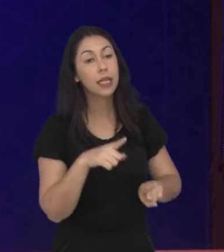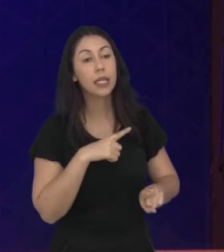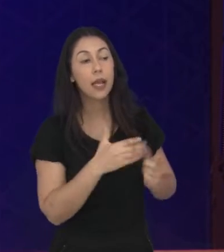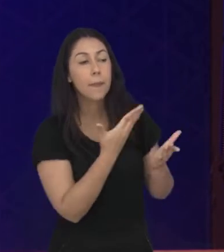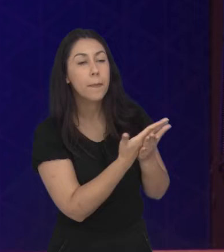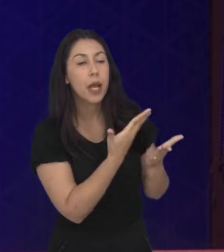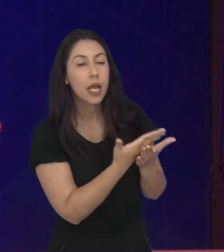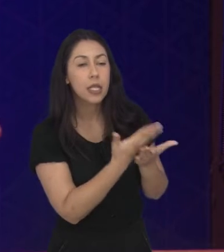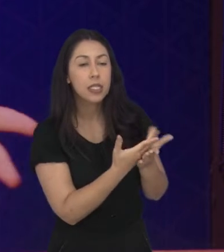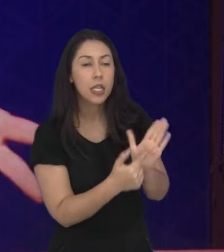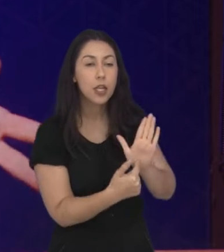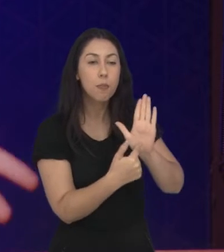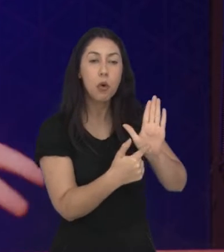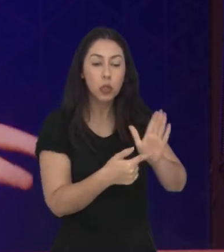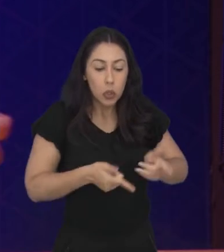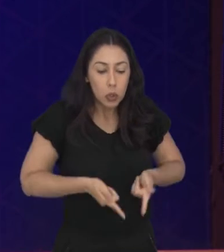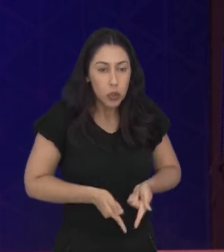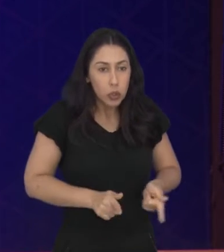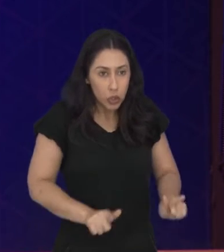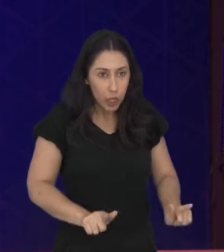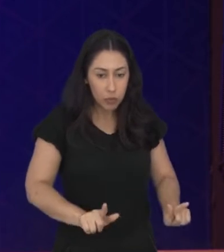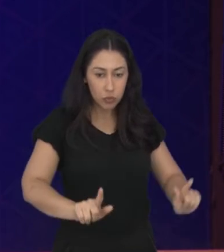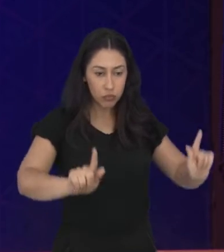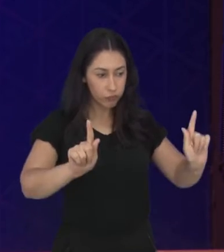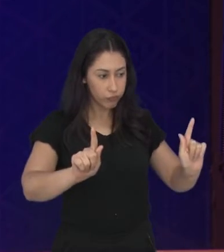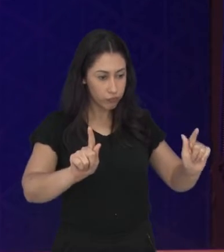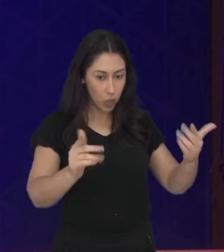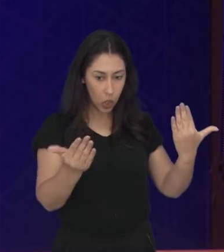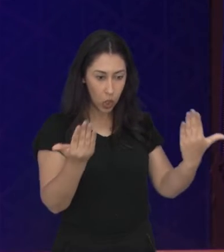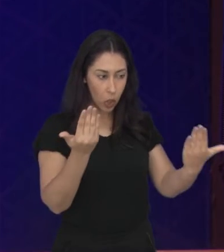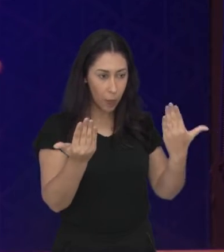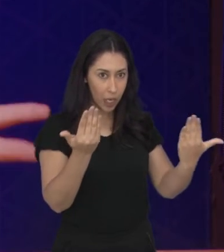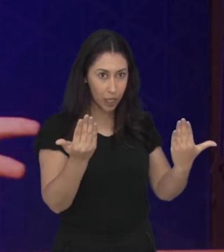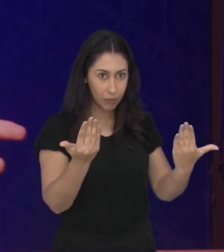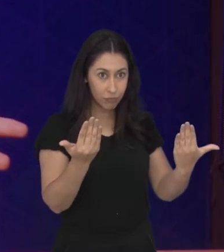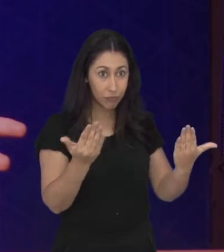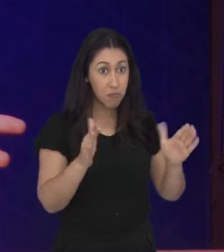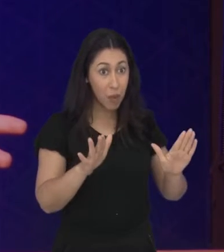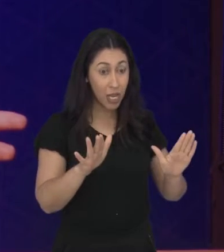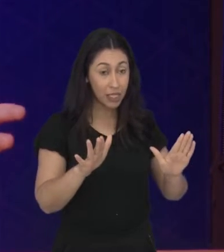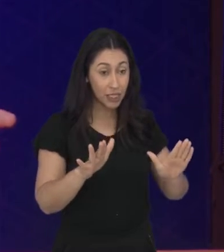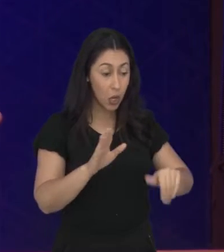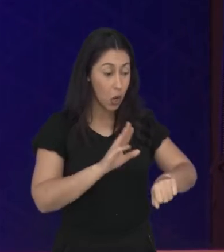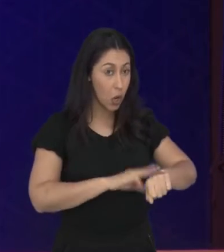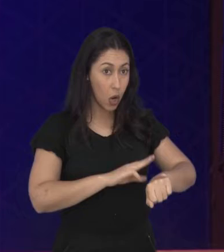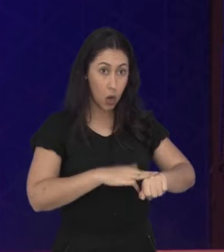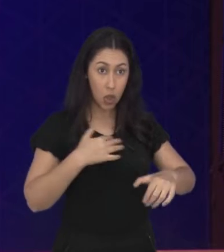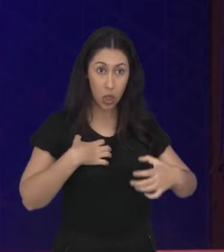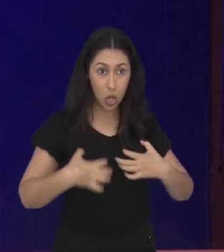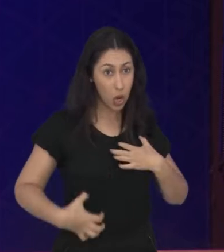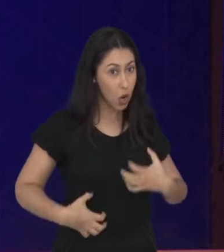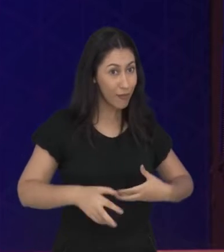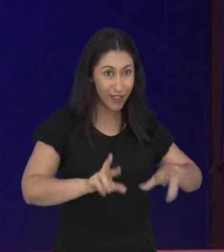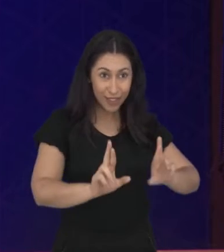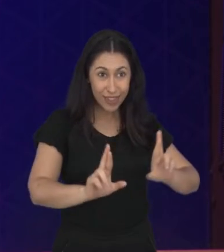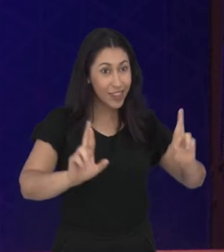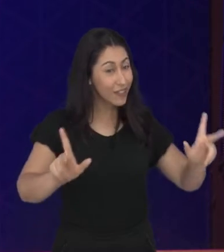exemplo, que colocaram gêmeos e compararam que eles tinham cronótipos diferentes, mesmo tendo